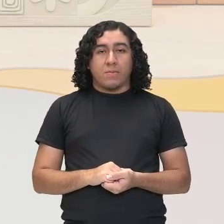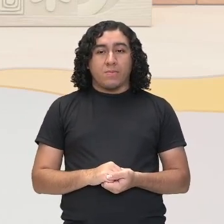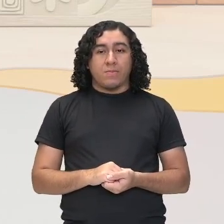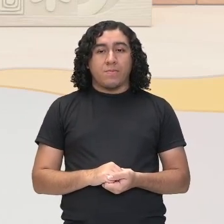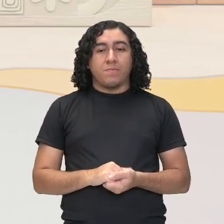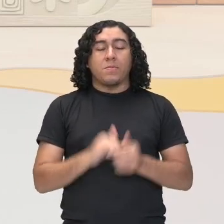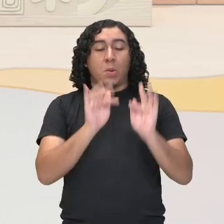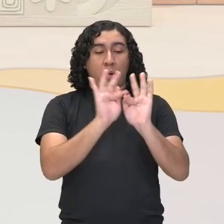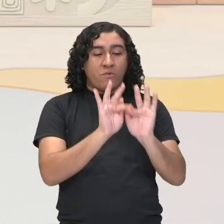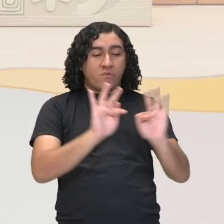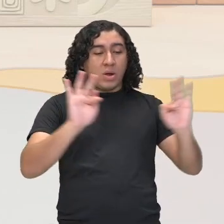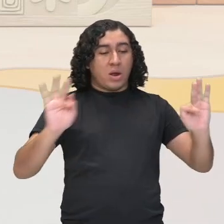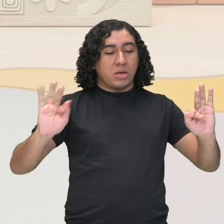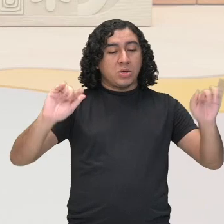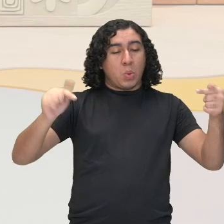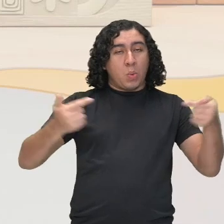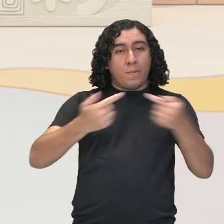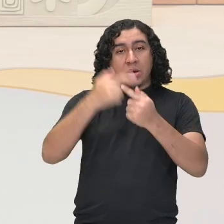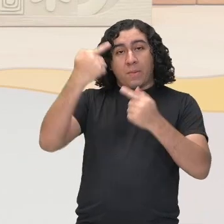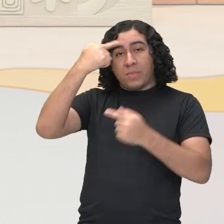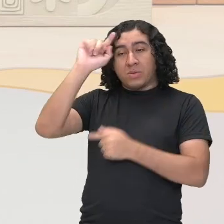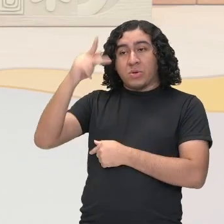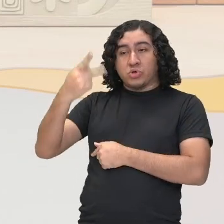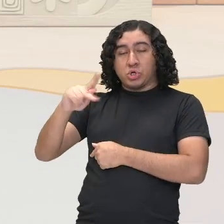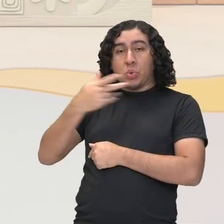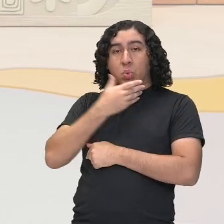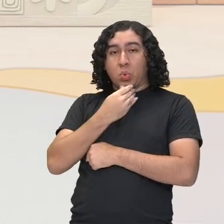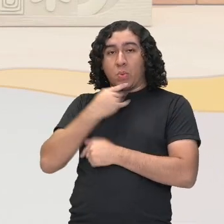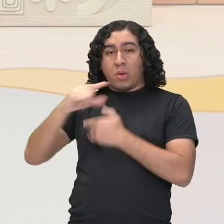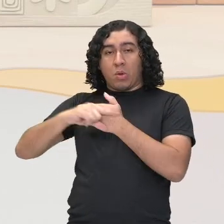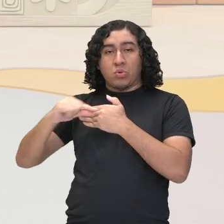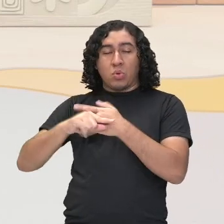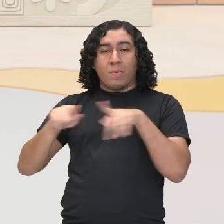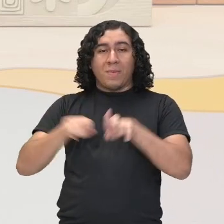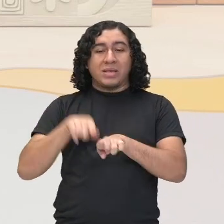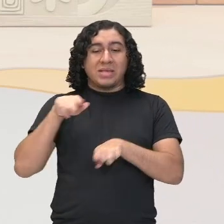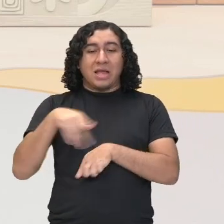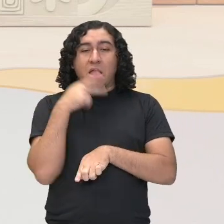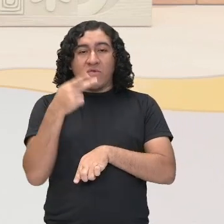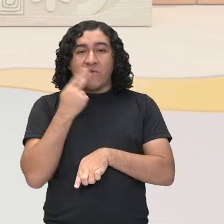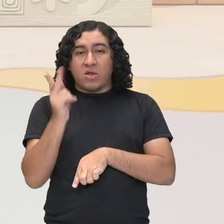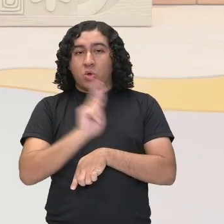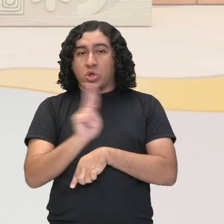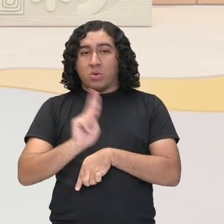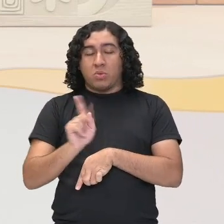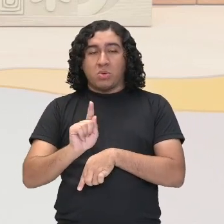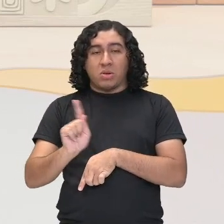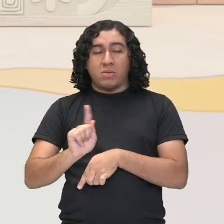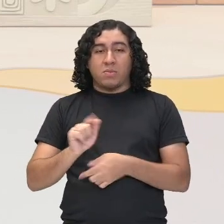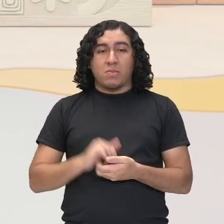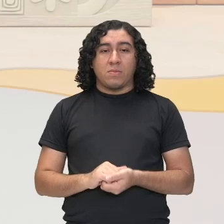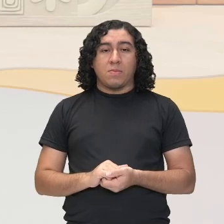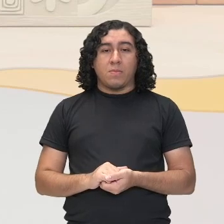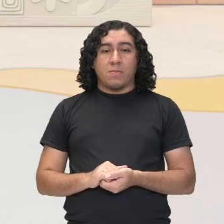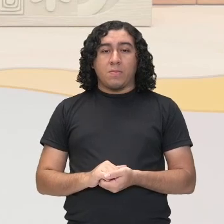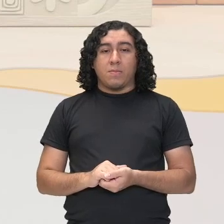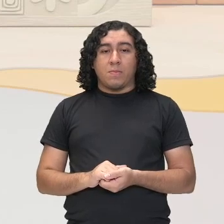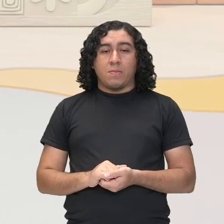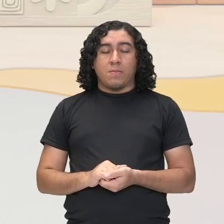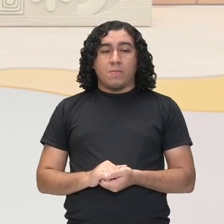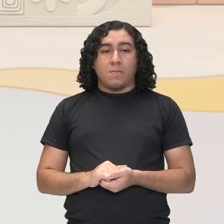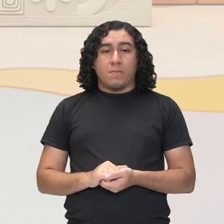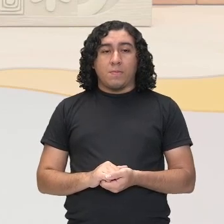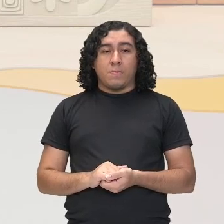o pensamento de Maquiavel, mas não foi uma frase dita por ele. Então, que isso fique bem claro para vocês. O próximo ponto diz o